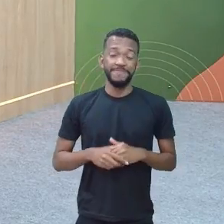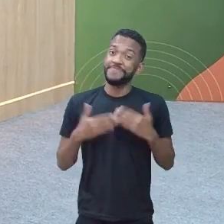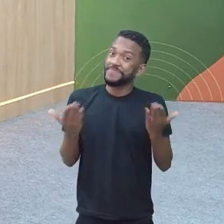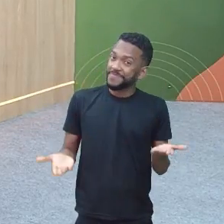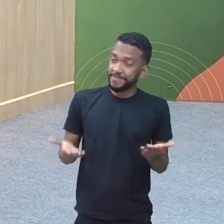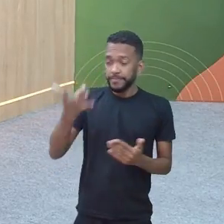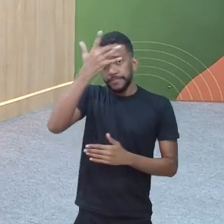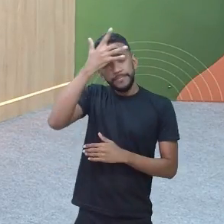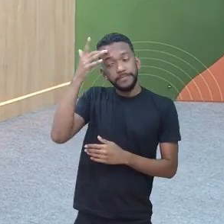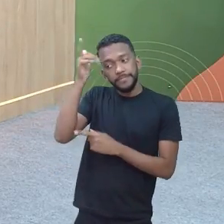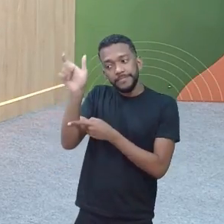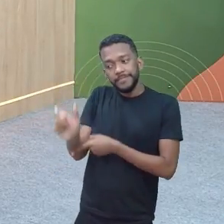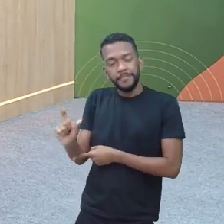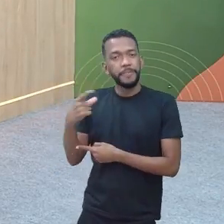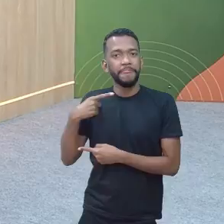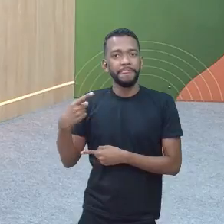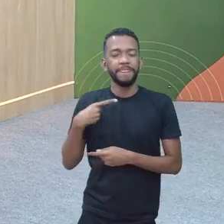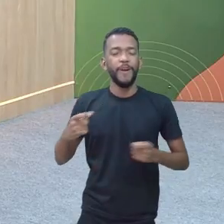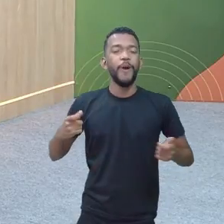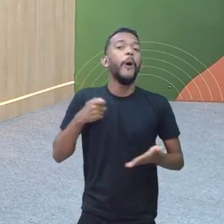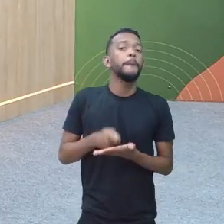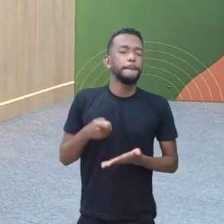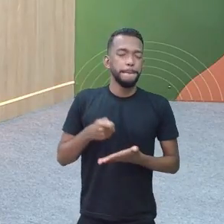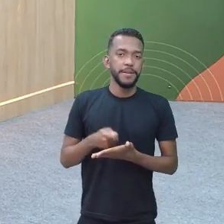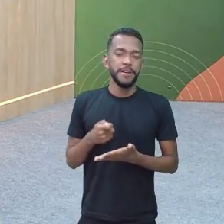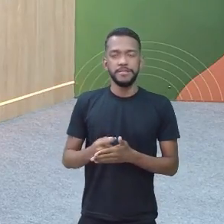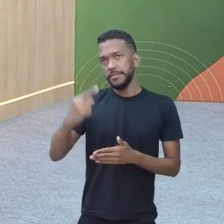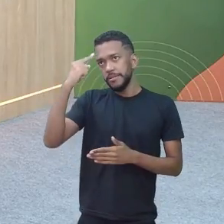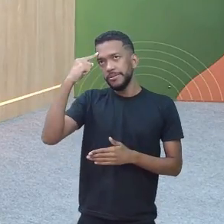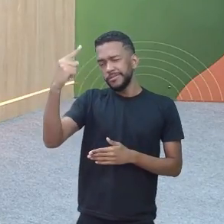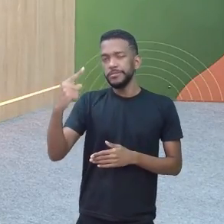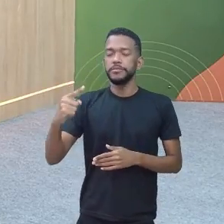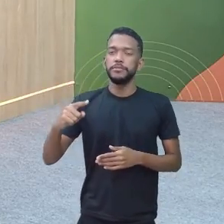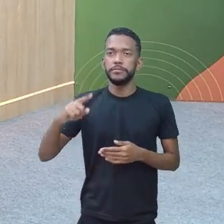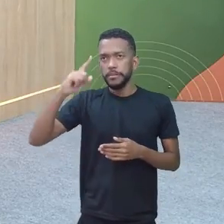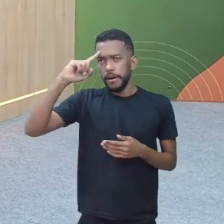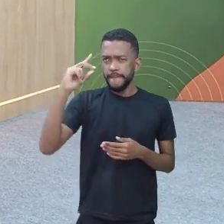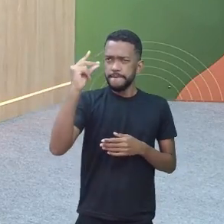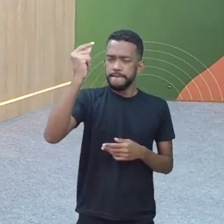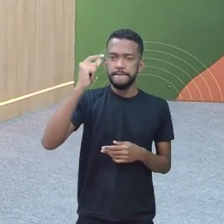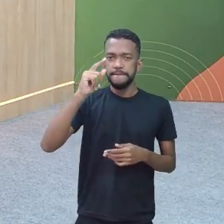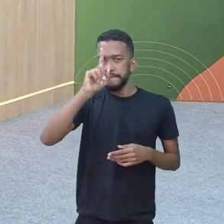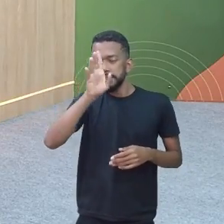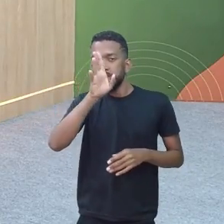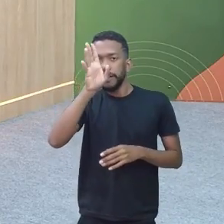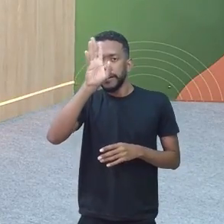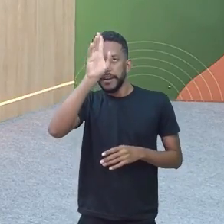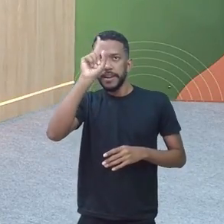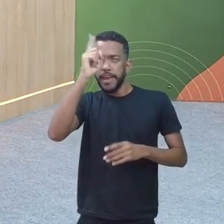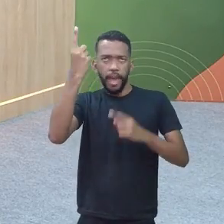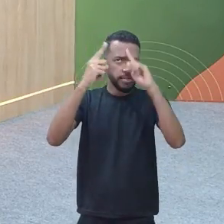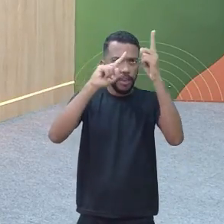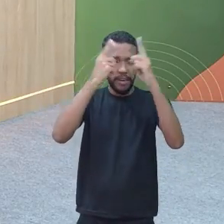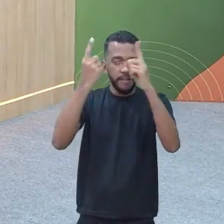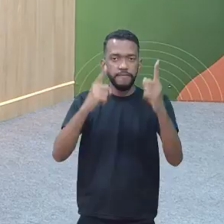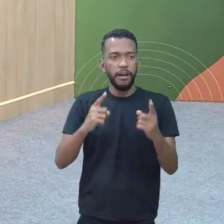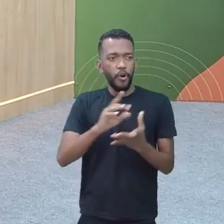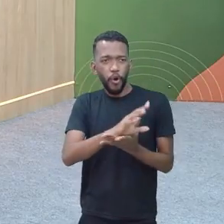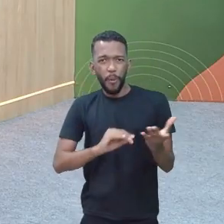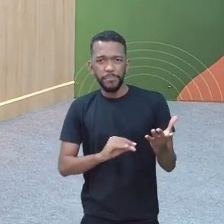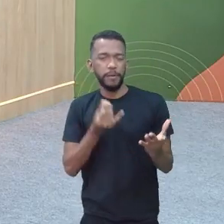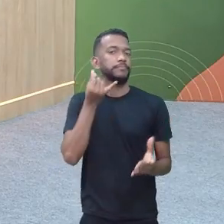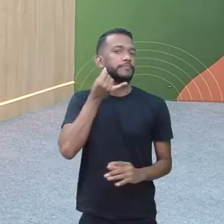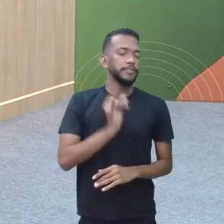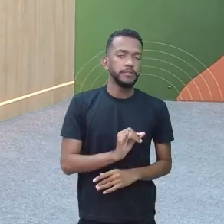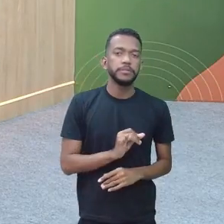pessoa, ela tem a obrigação de ser criativa, de ser inédita, de não plagiar conteúdo, e